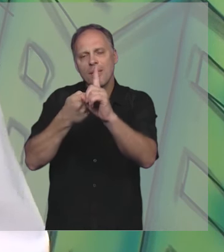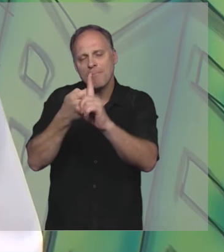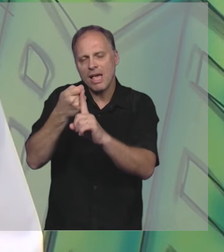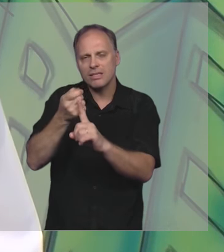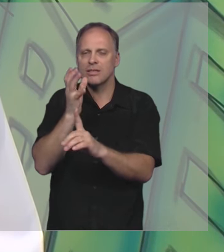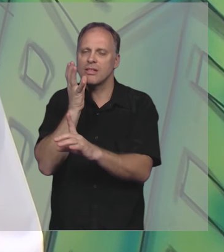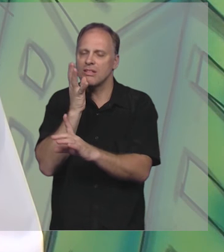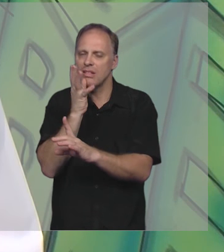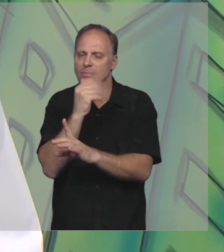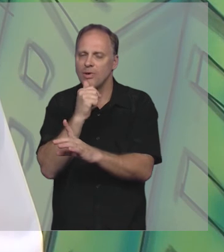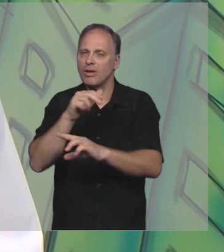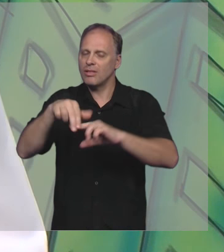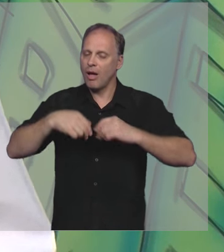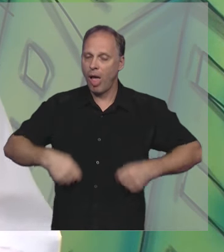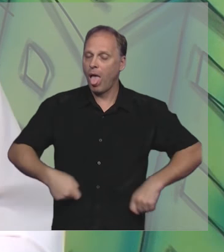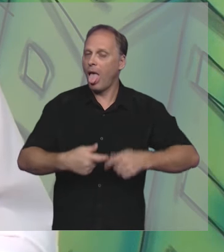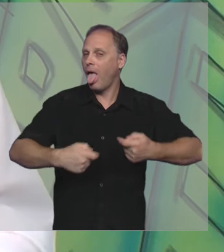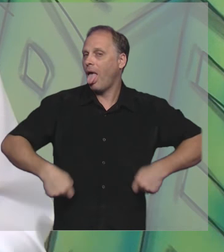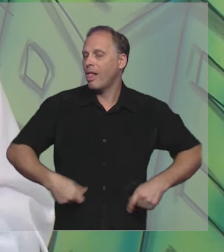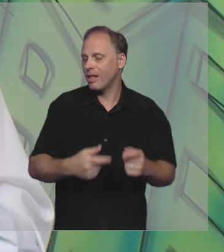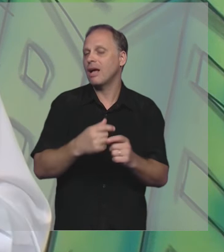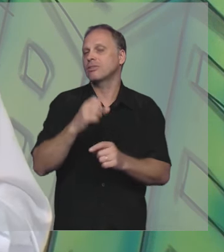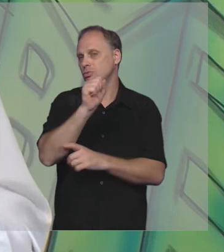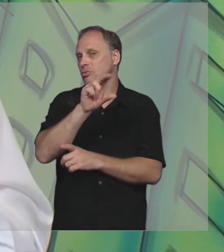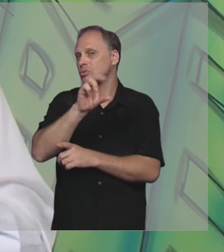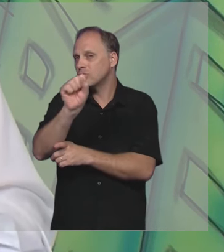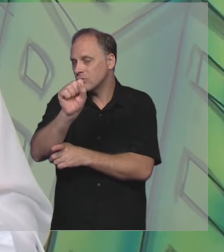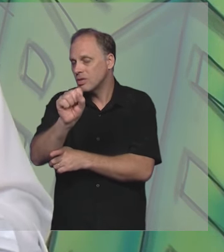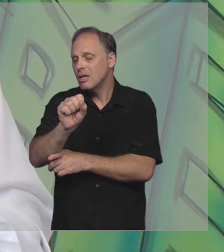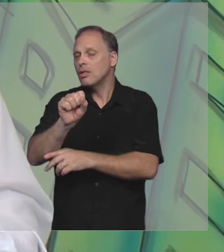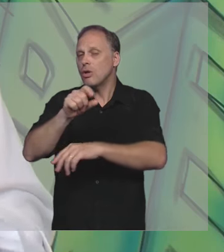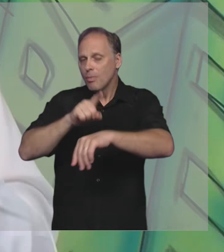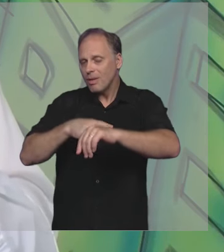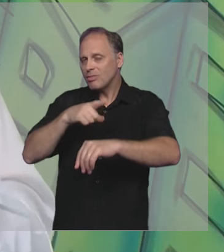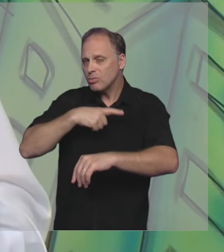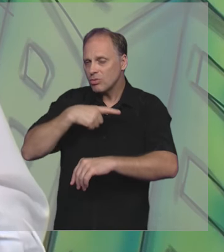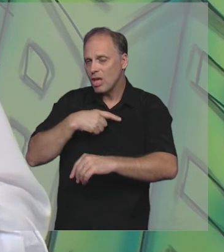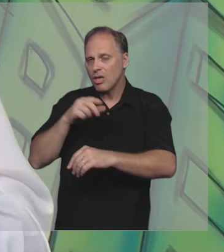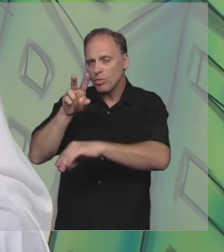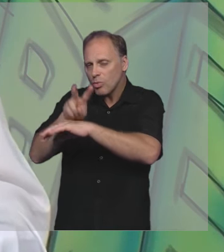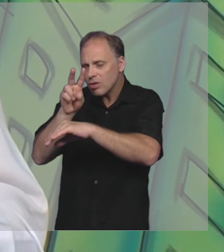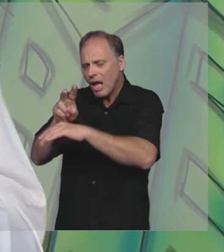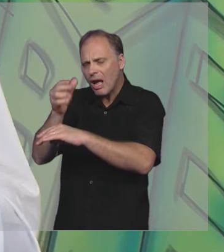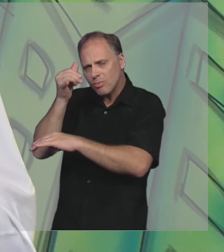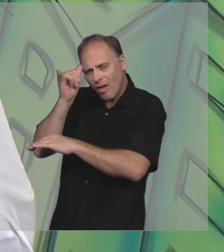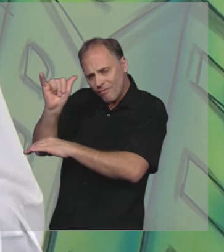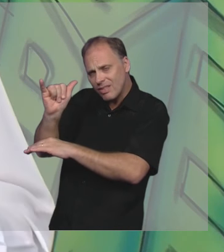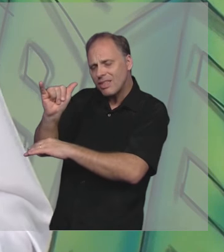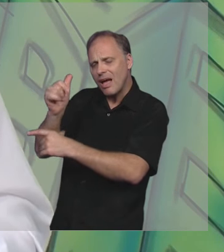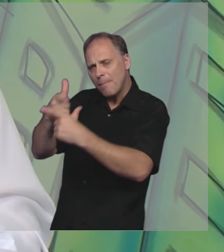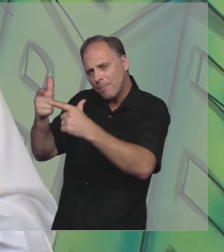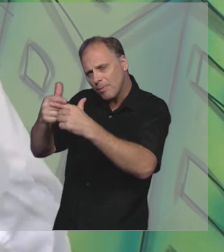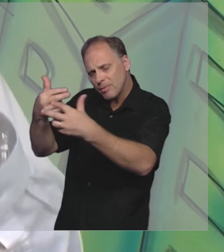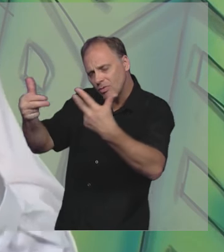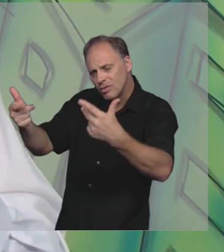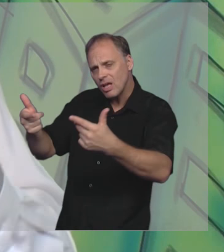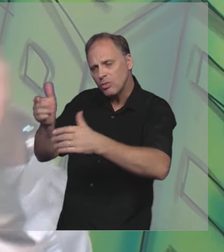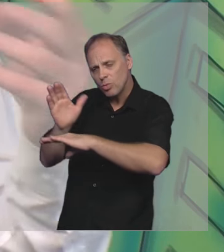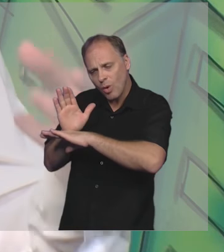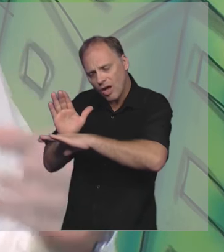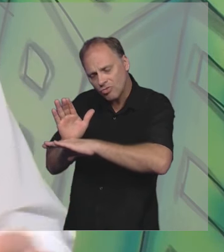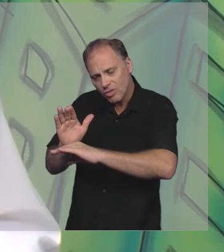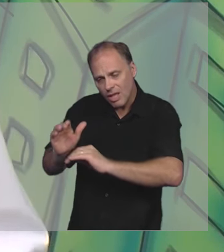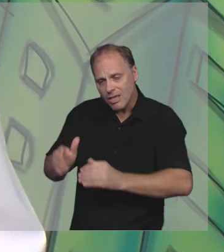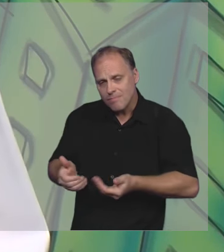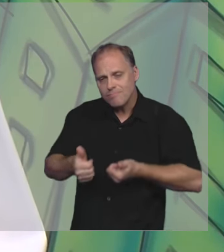eleva o custo na área da saúde. Então tudo... No momento que tu tem a prevenção na área de saúde, segurança e educação, tu favorece